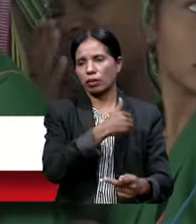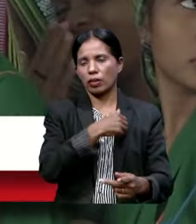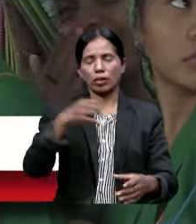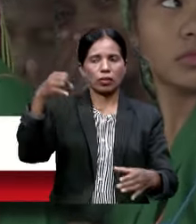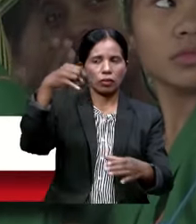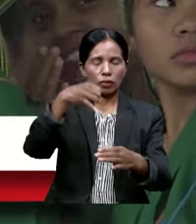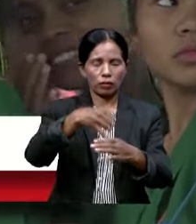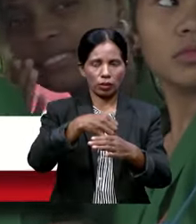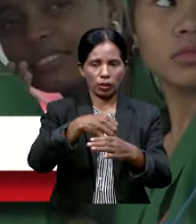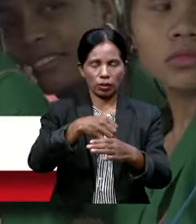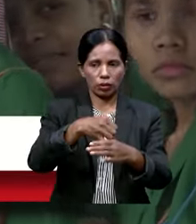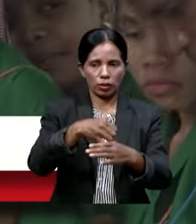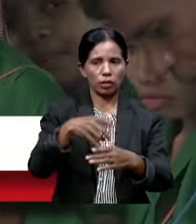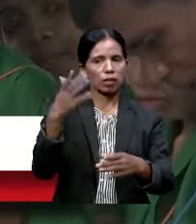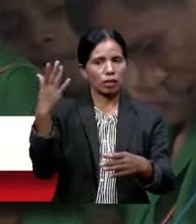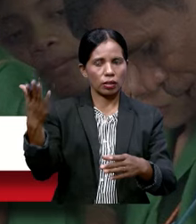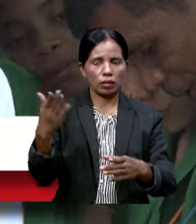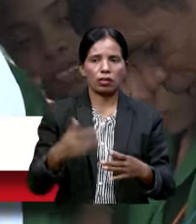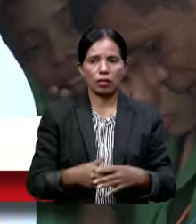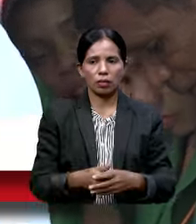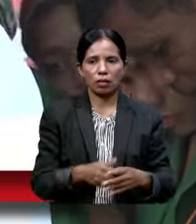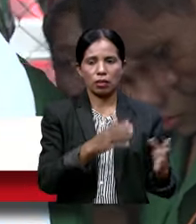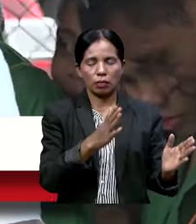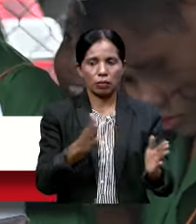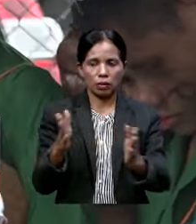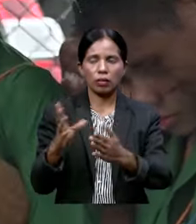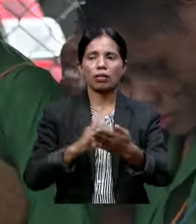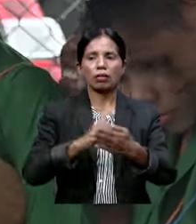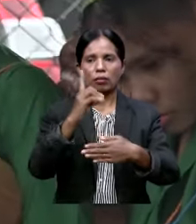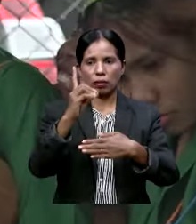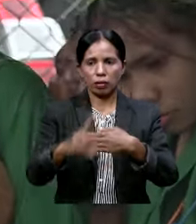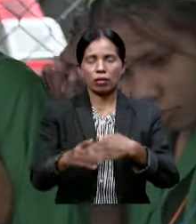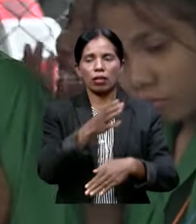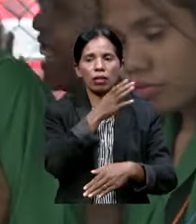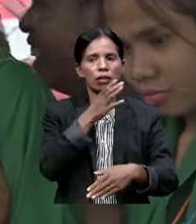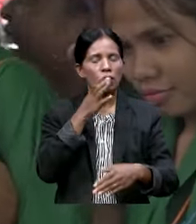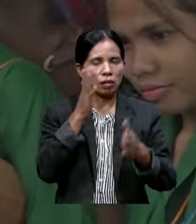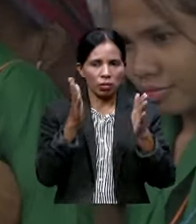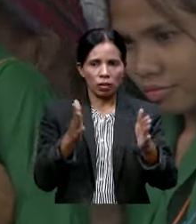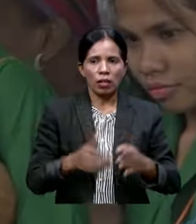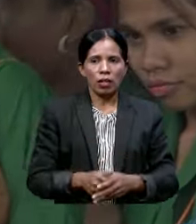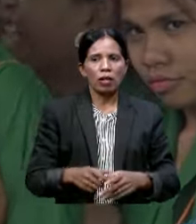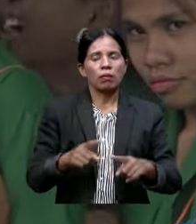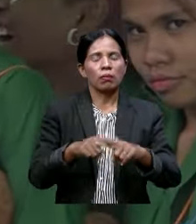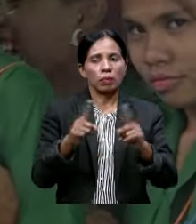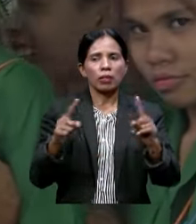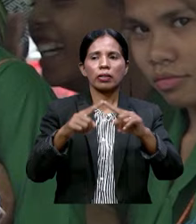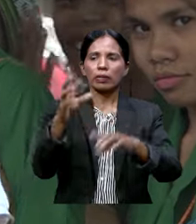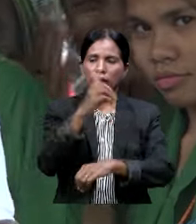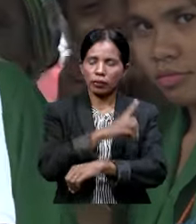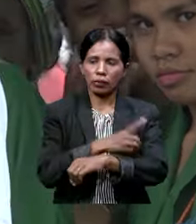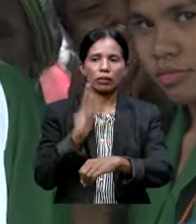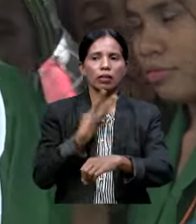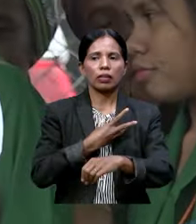envolve diretamente iha proceso de desenvolvimento agricultura nia. Mai be ohin